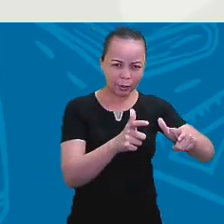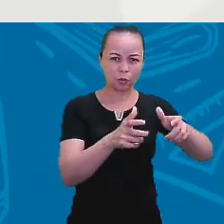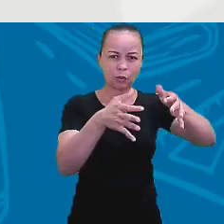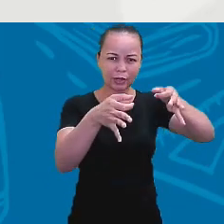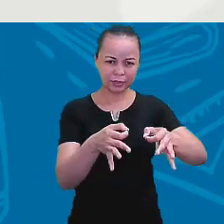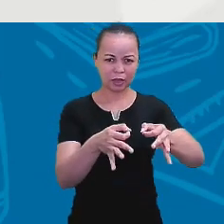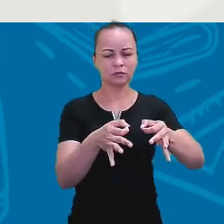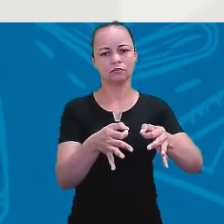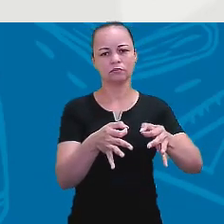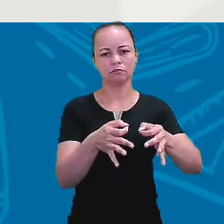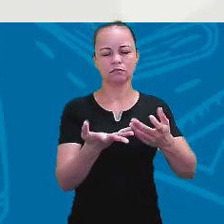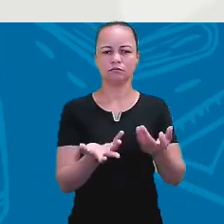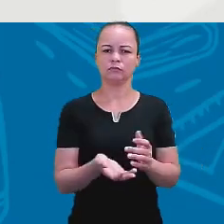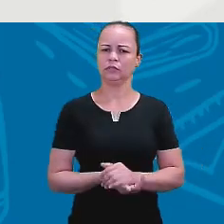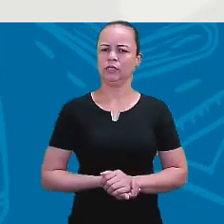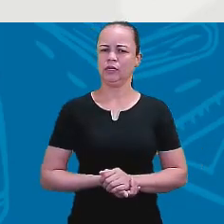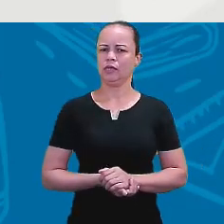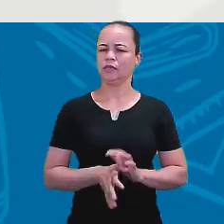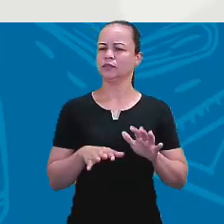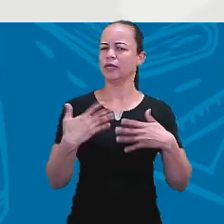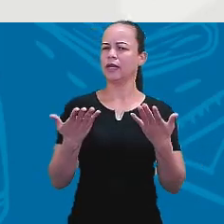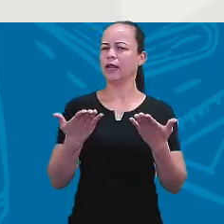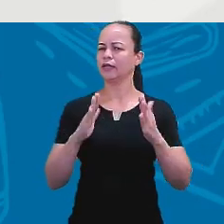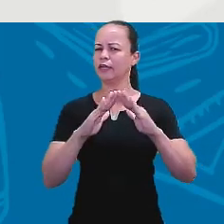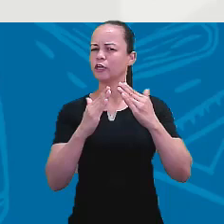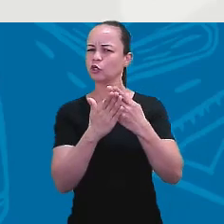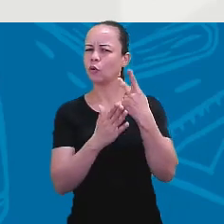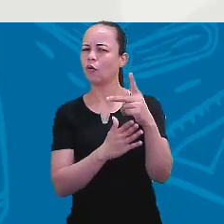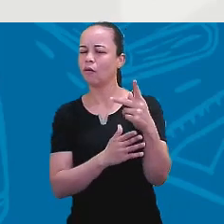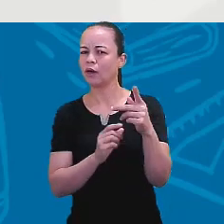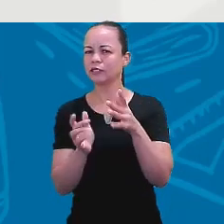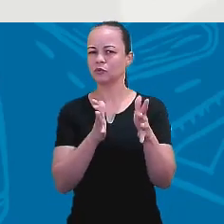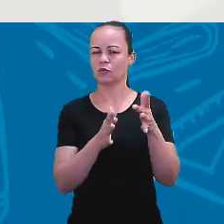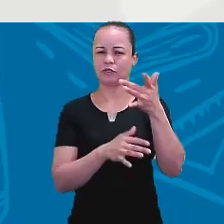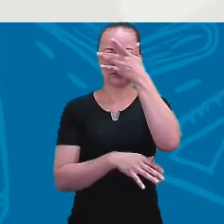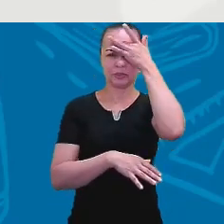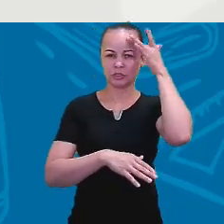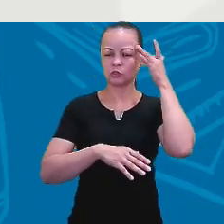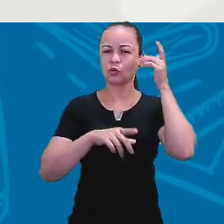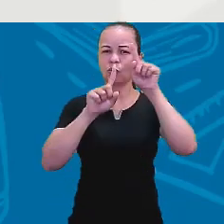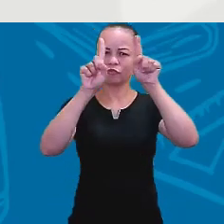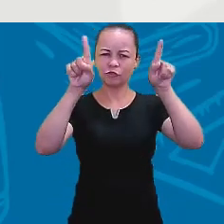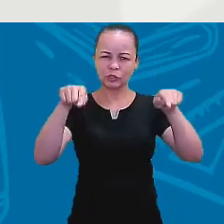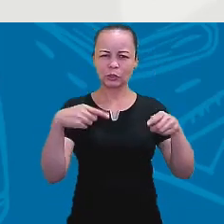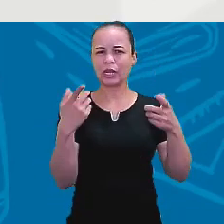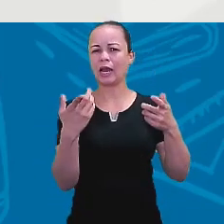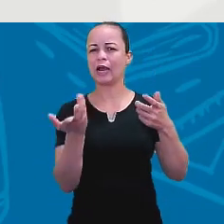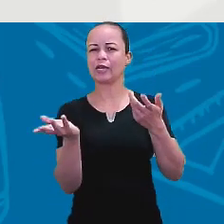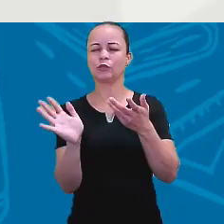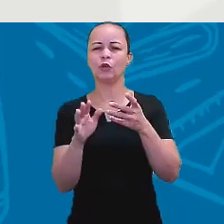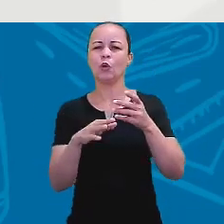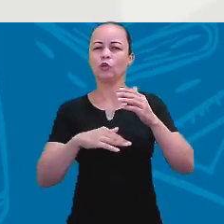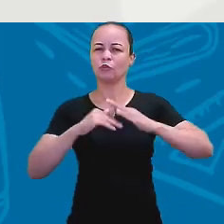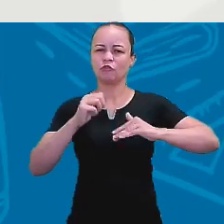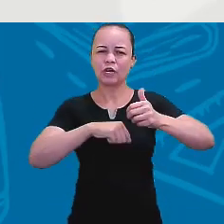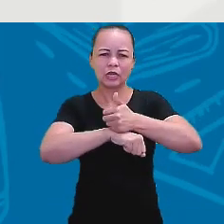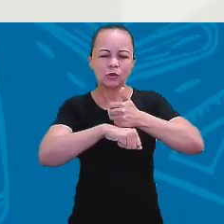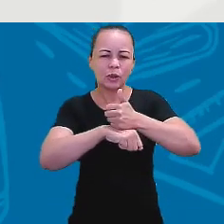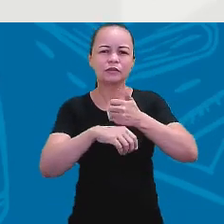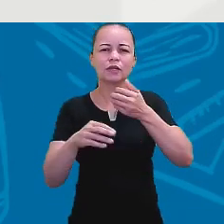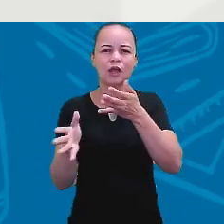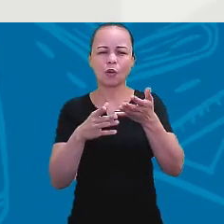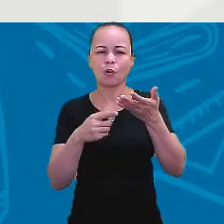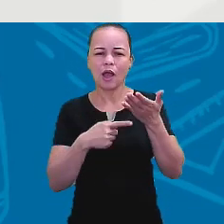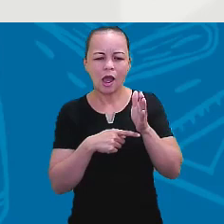escola os profissionais lá da educação, os funcionários da escola, né, promovem essa coleta